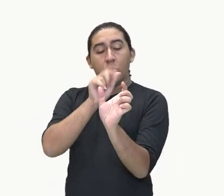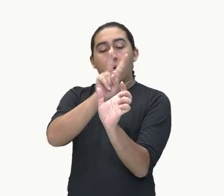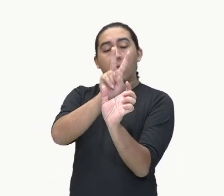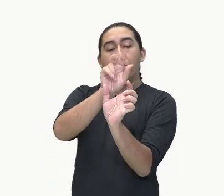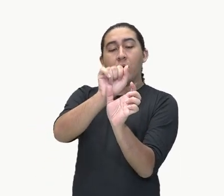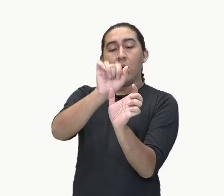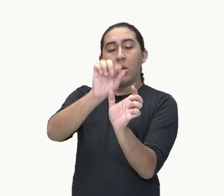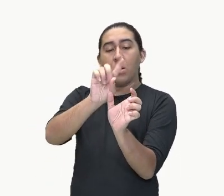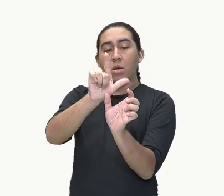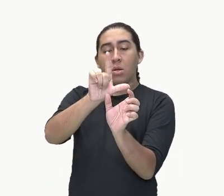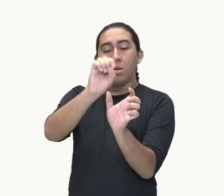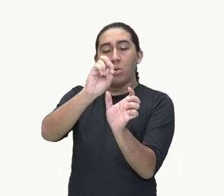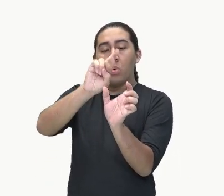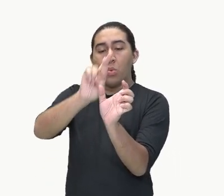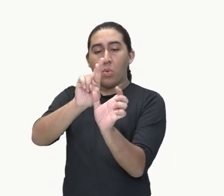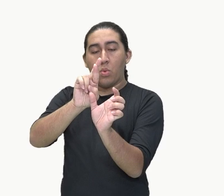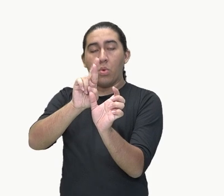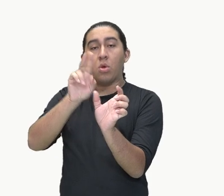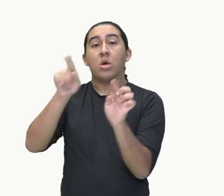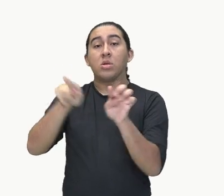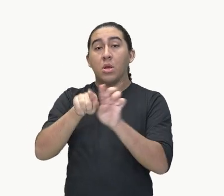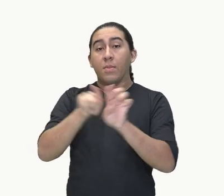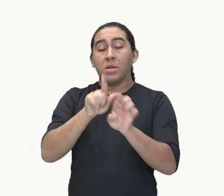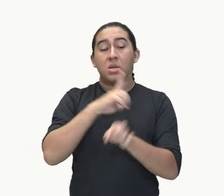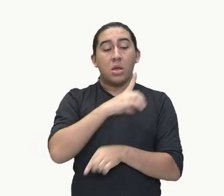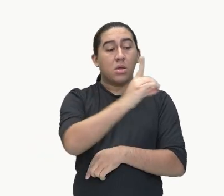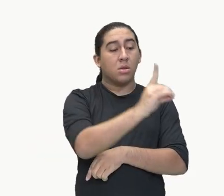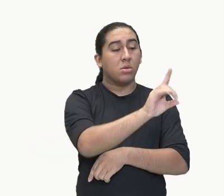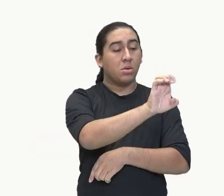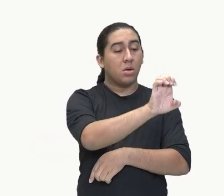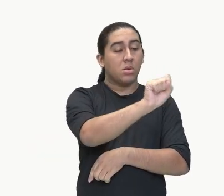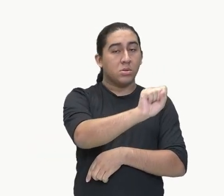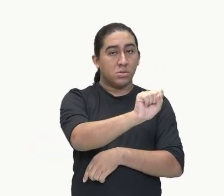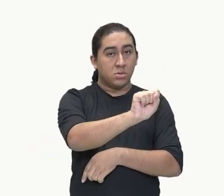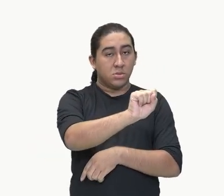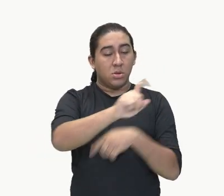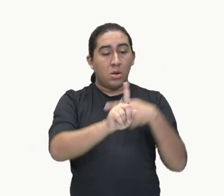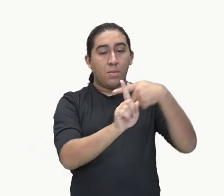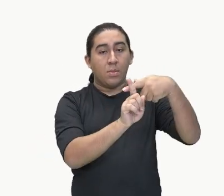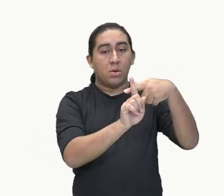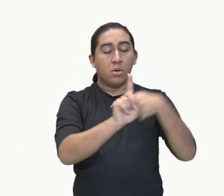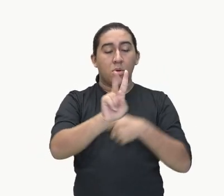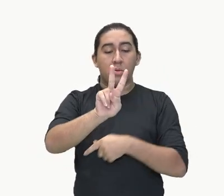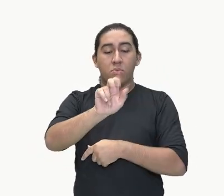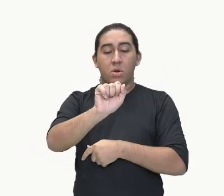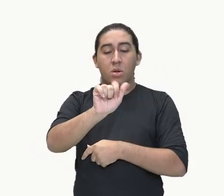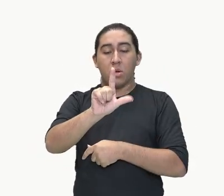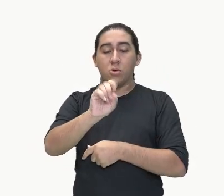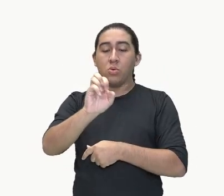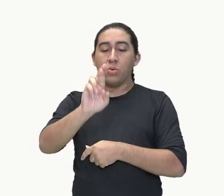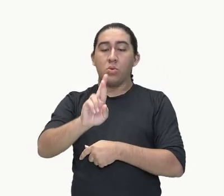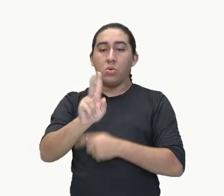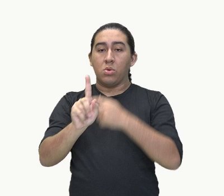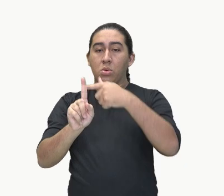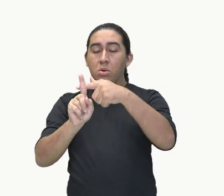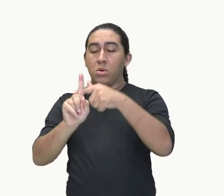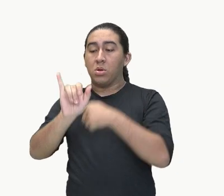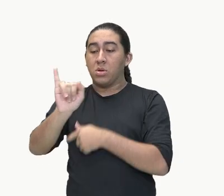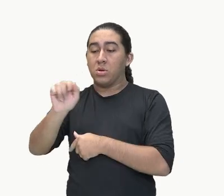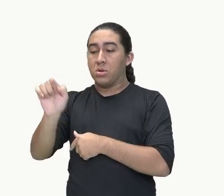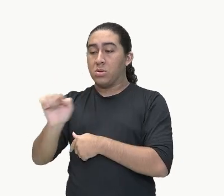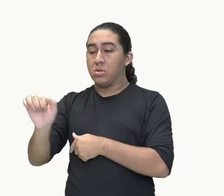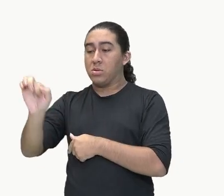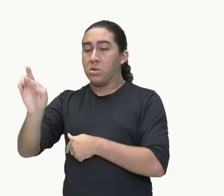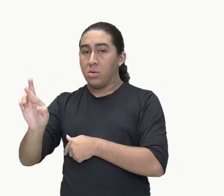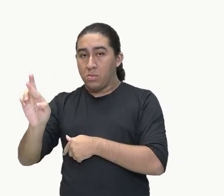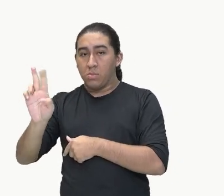que aqui tem um radical, valor. Des é o prefixo, desse afixo